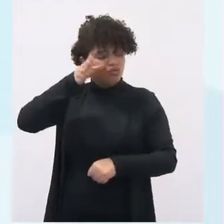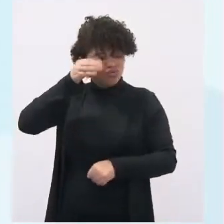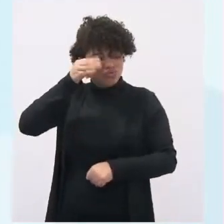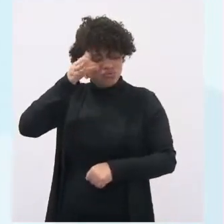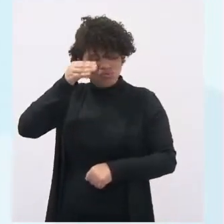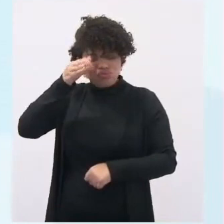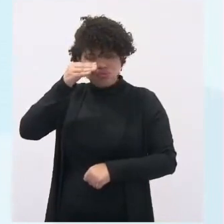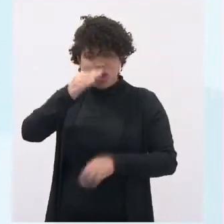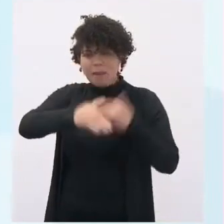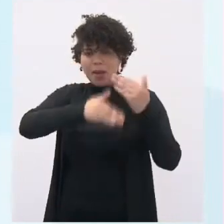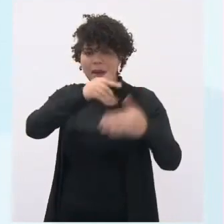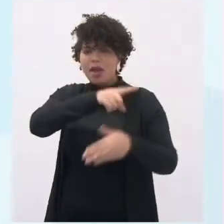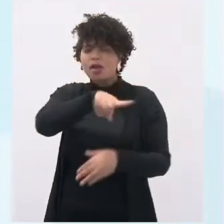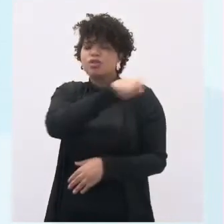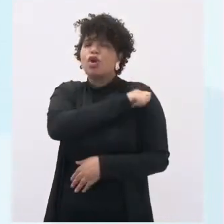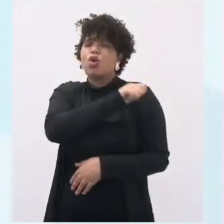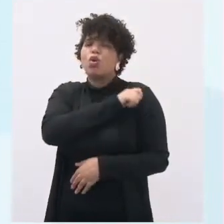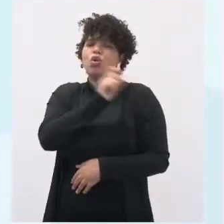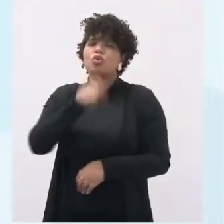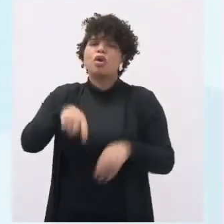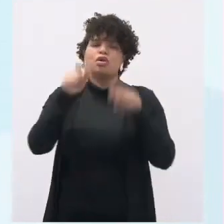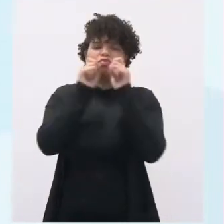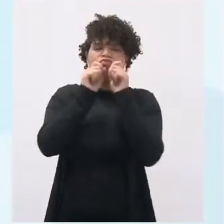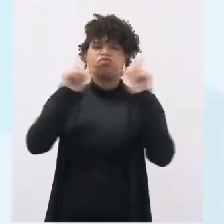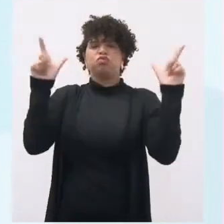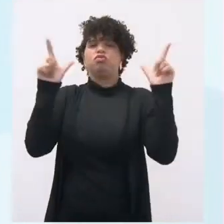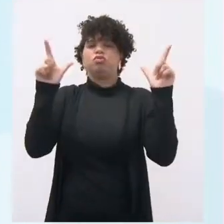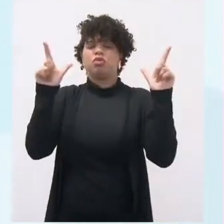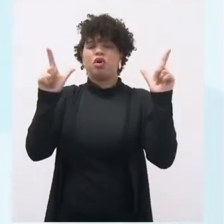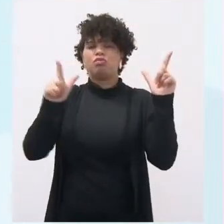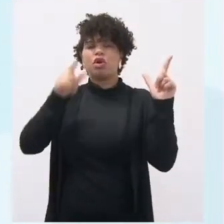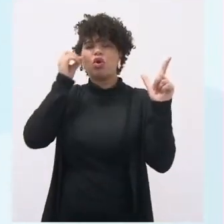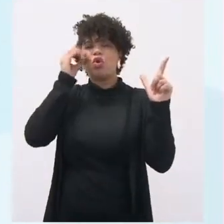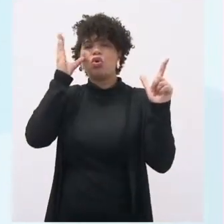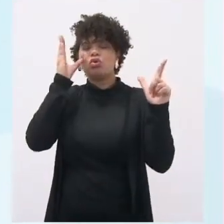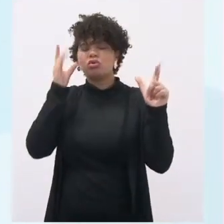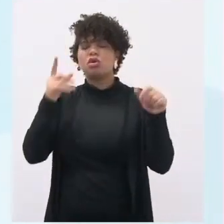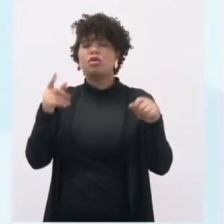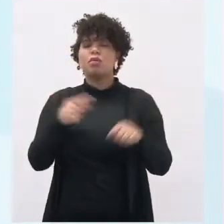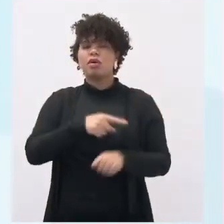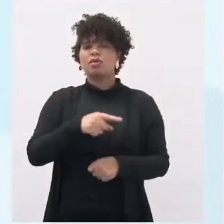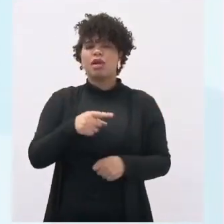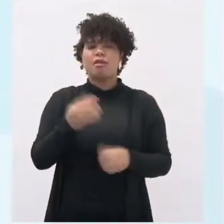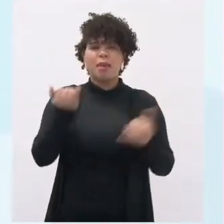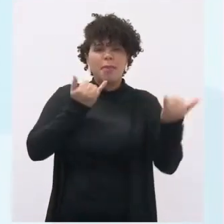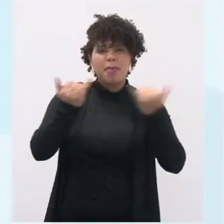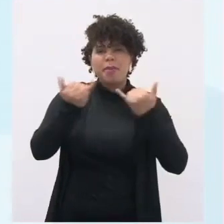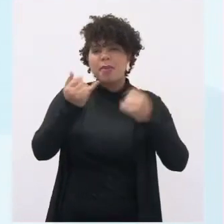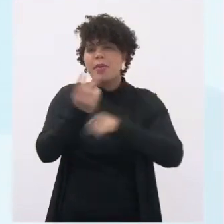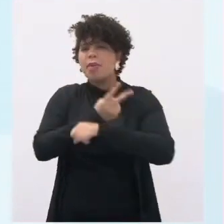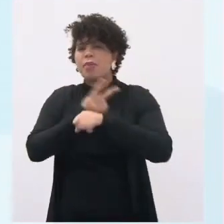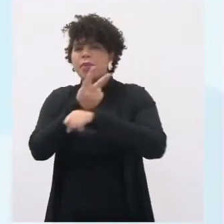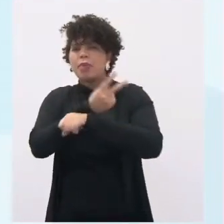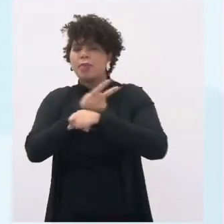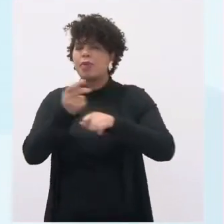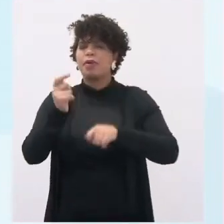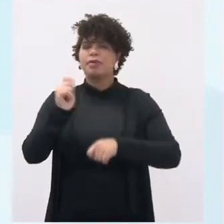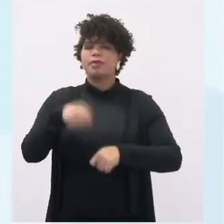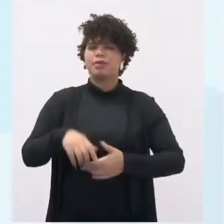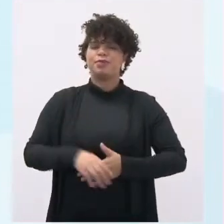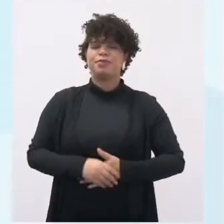né? Fazer com que os nossos estudantes desperte para o conhecimento, que ele busque esse conhecimento.